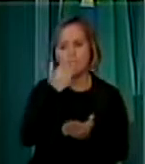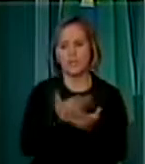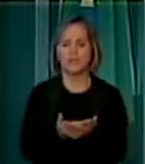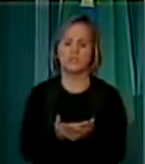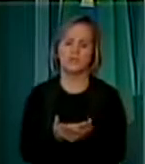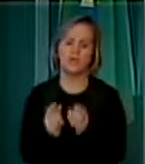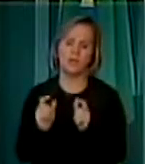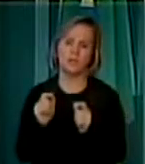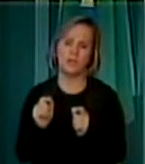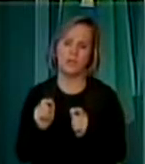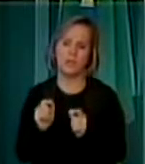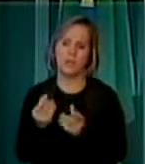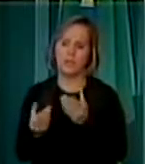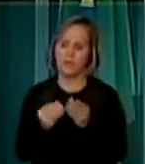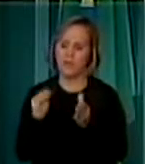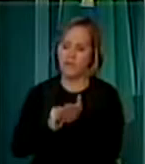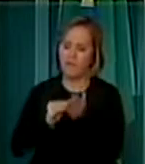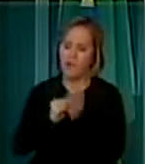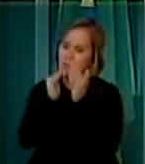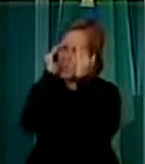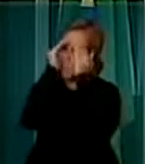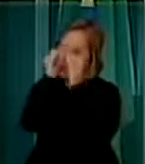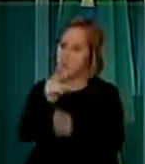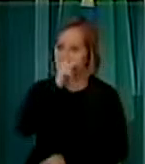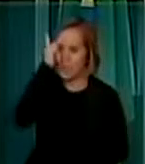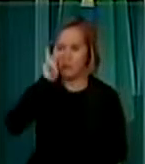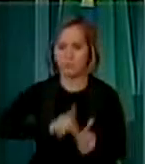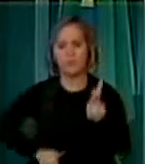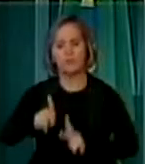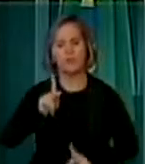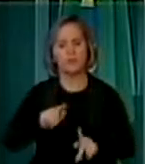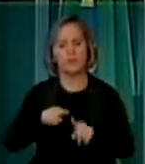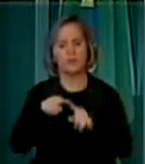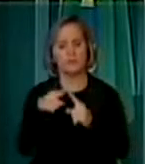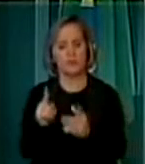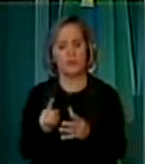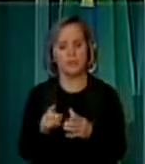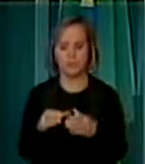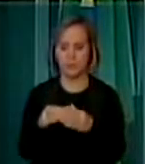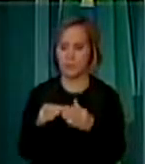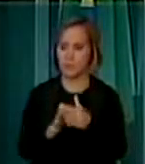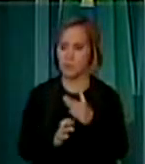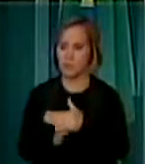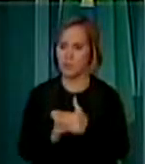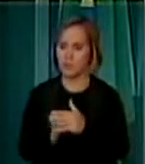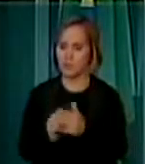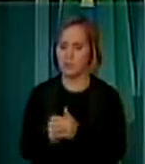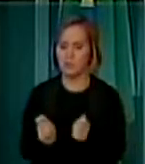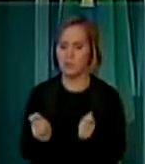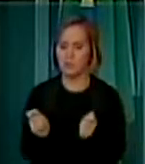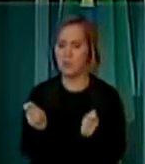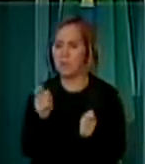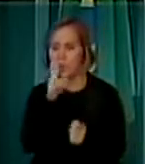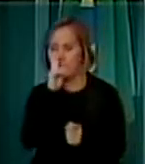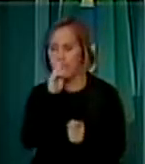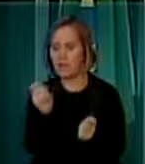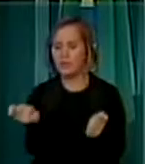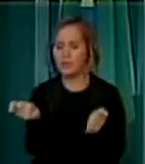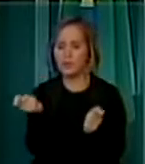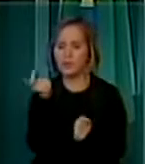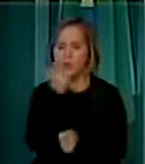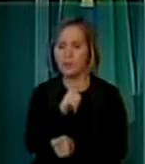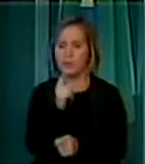esse desrespeito para com os usuários, a Supervia poderá ter prorrogada